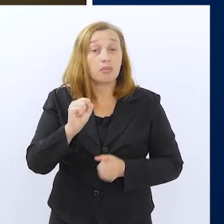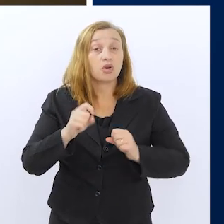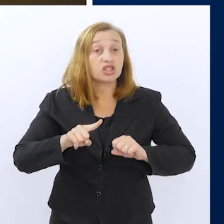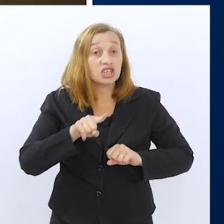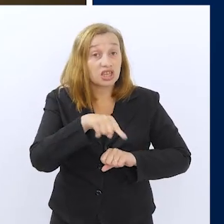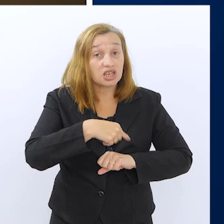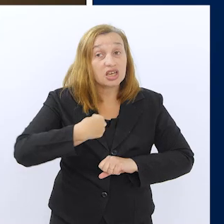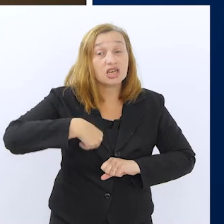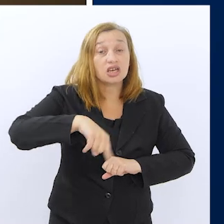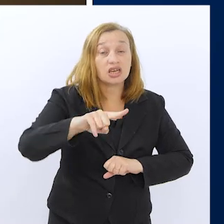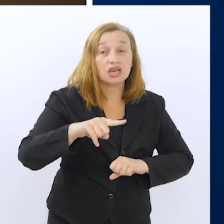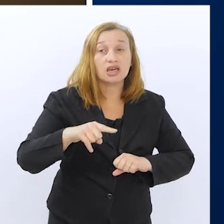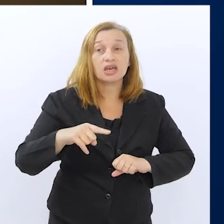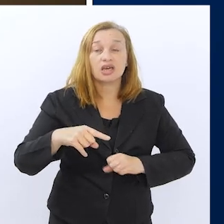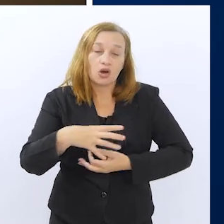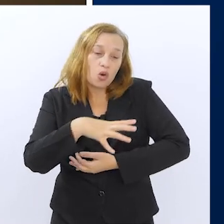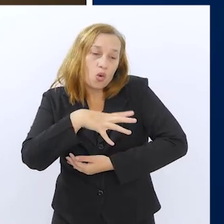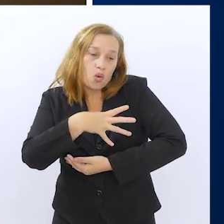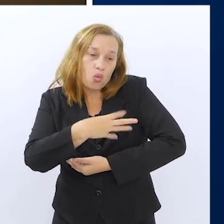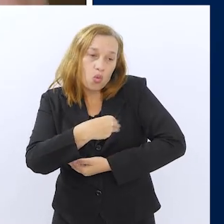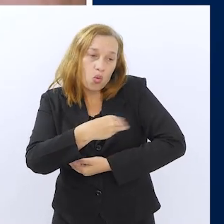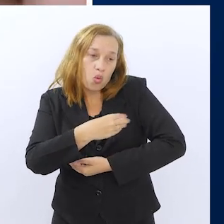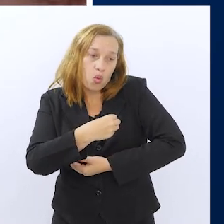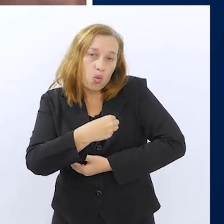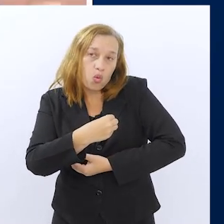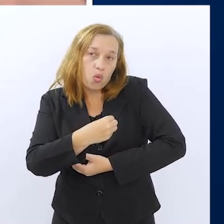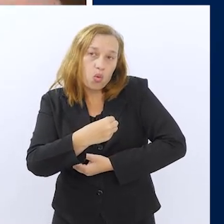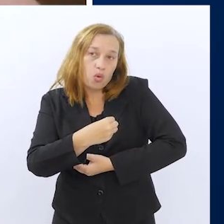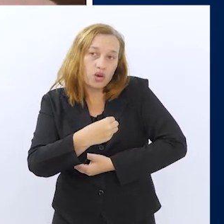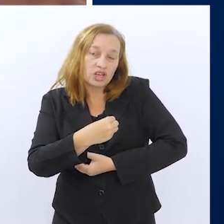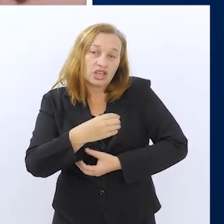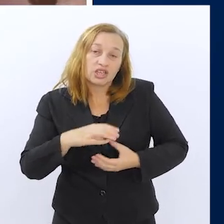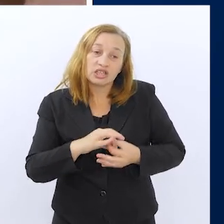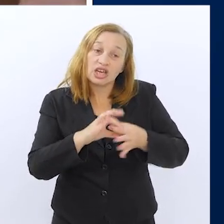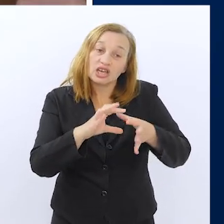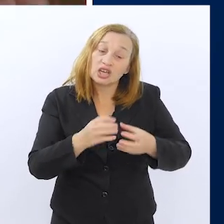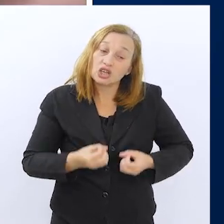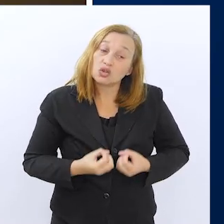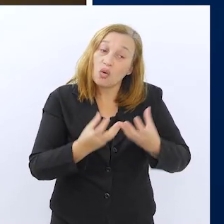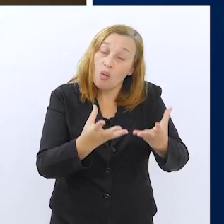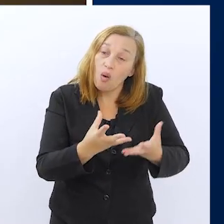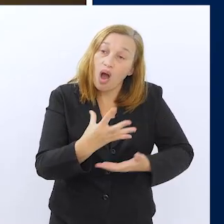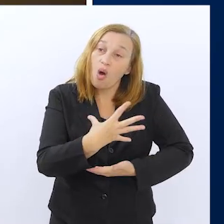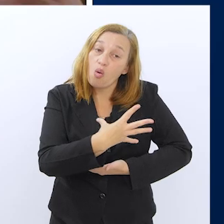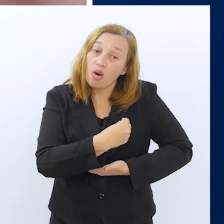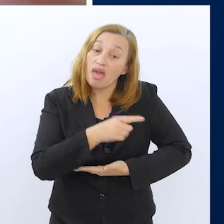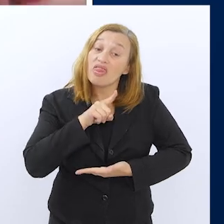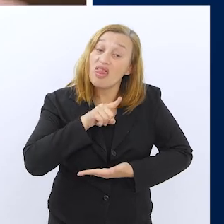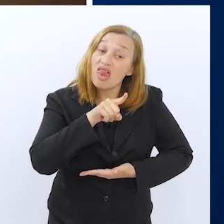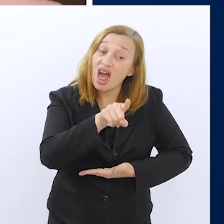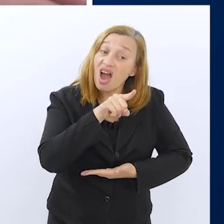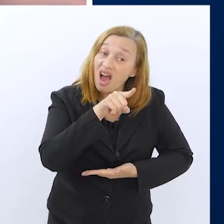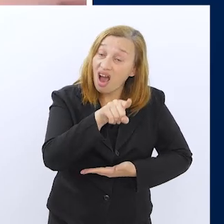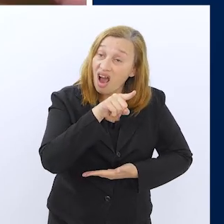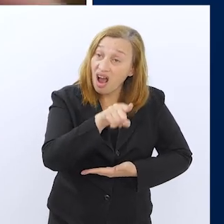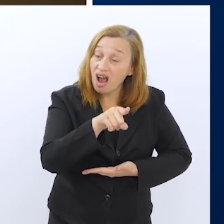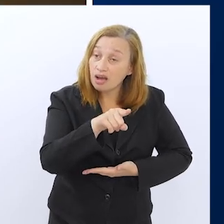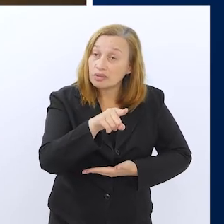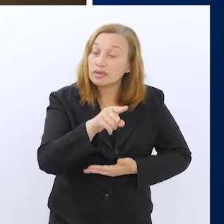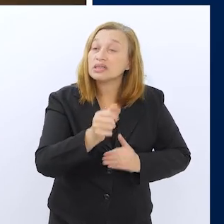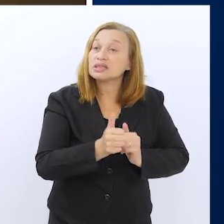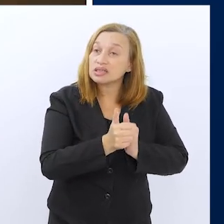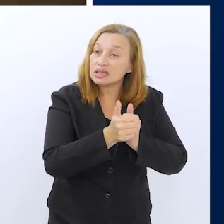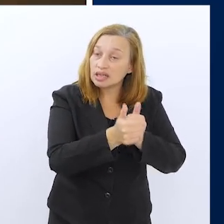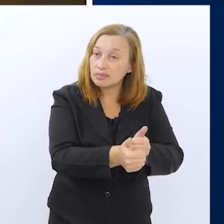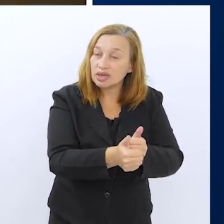de coleta, que a mãe pode ir, ordenhar, deixar lá o leite, para que esse leite que é coletado